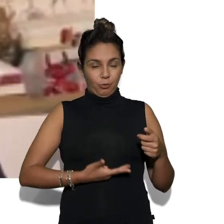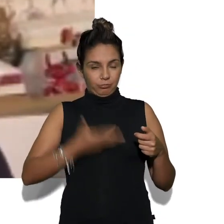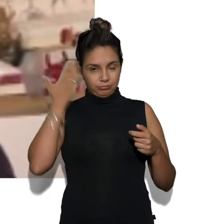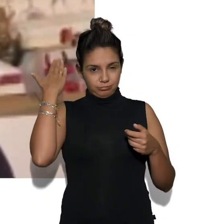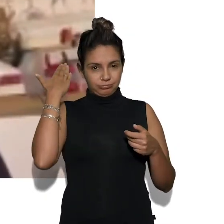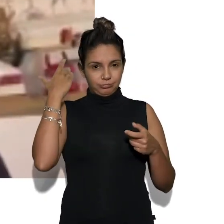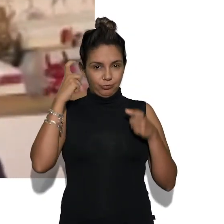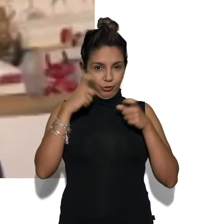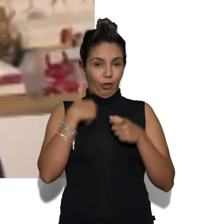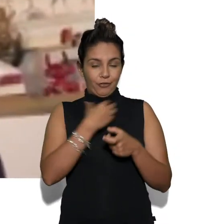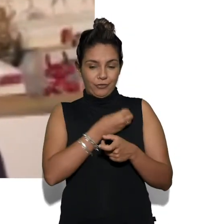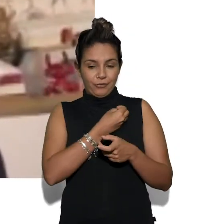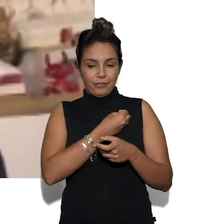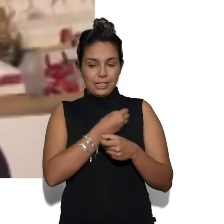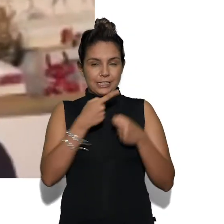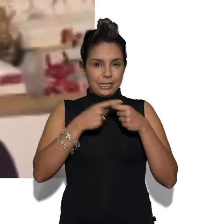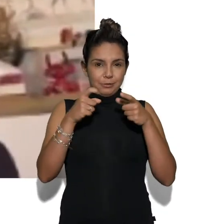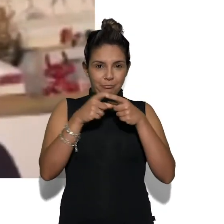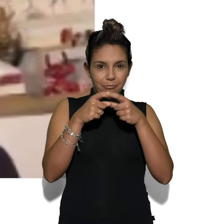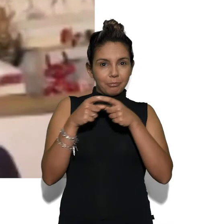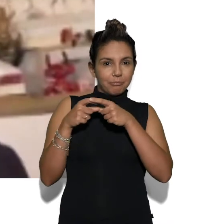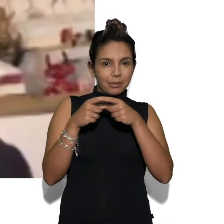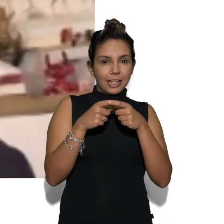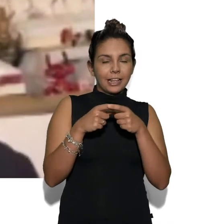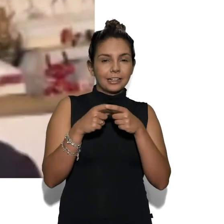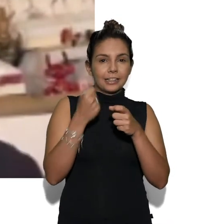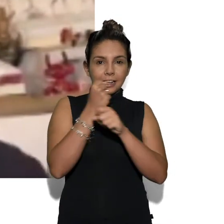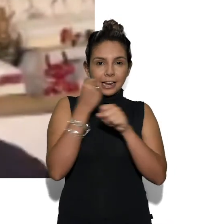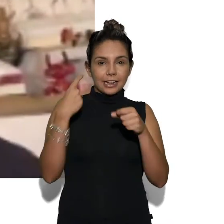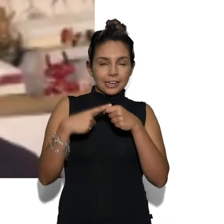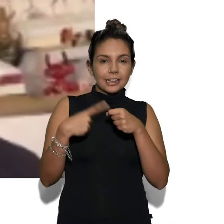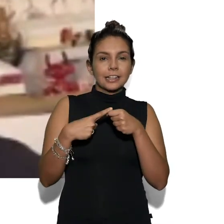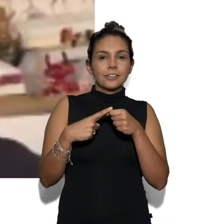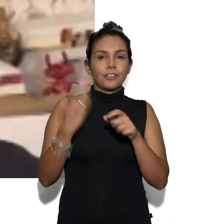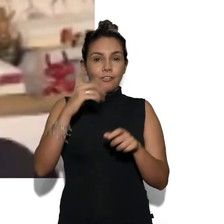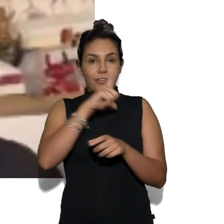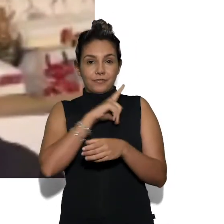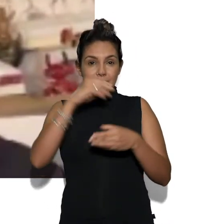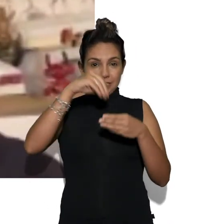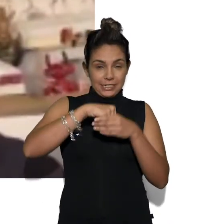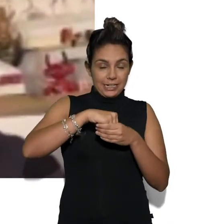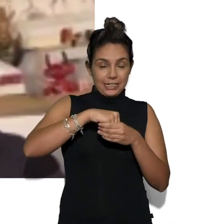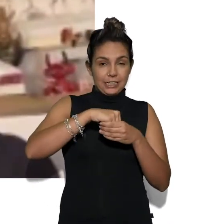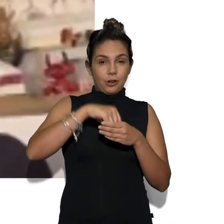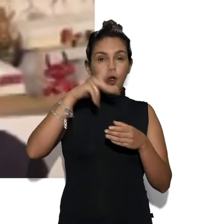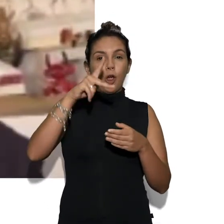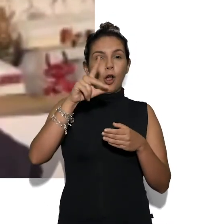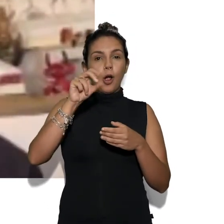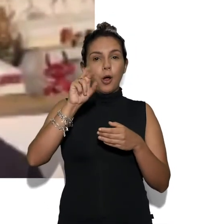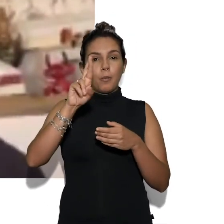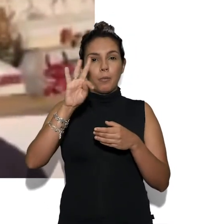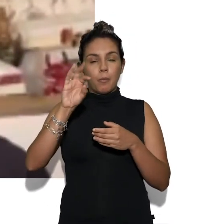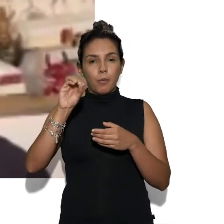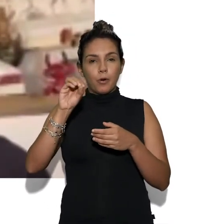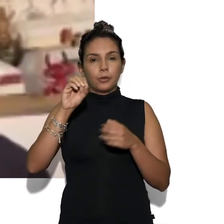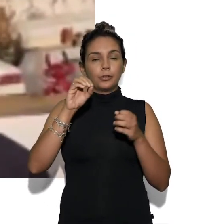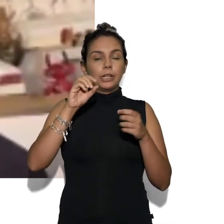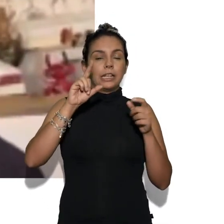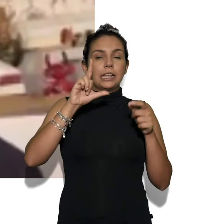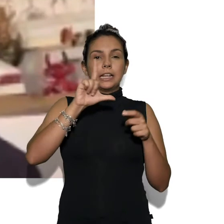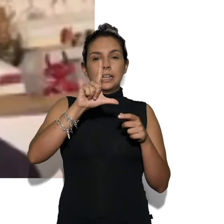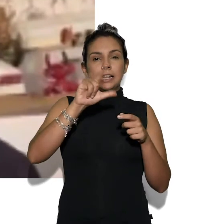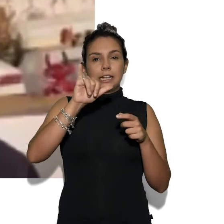era onde eu vivia. Nas grandes cidades, sobretudo quem vivia já no centro do Porto e quem vivia em